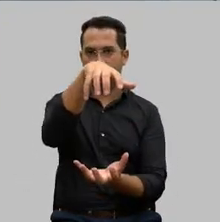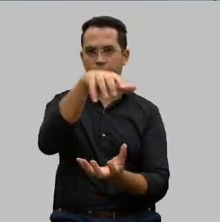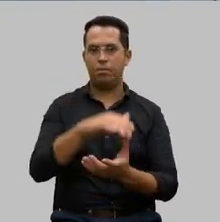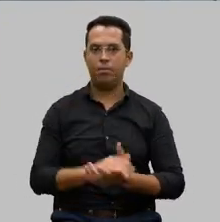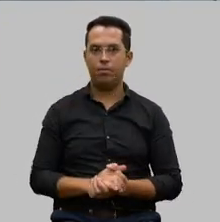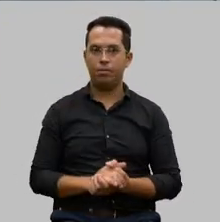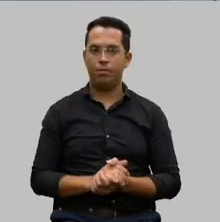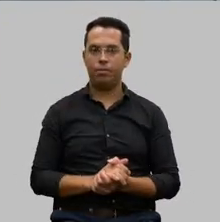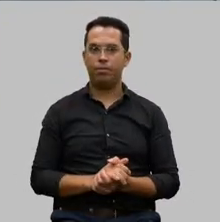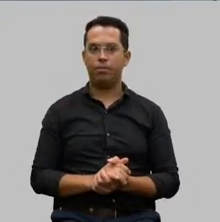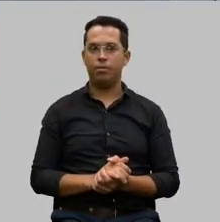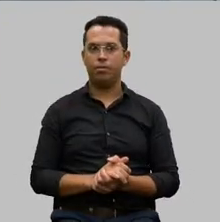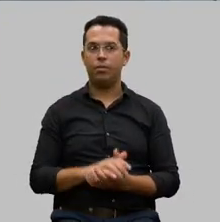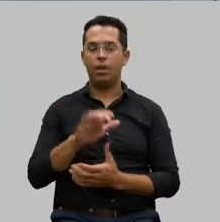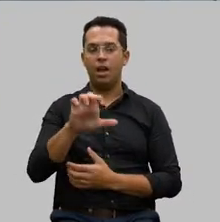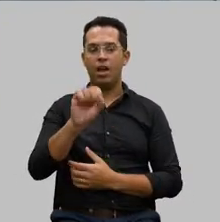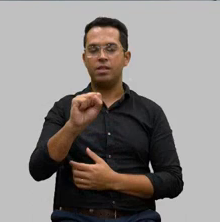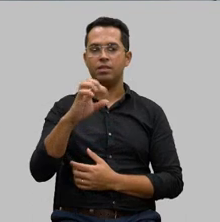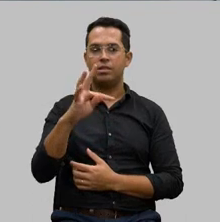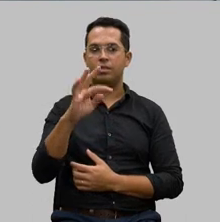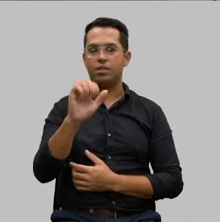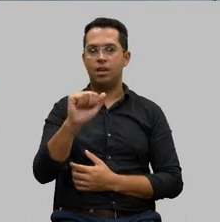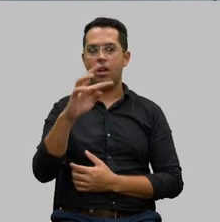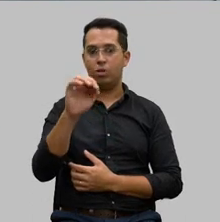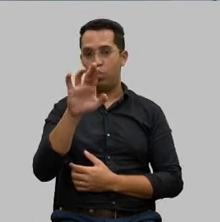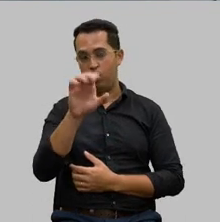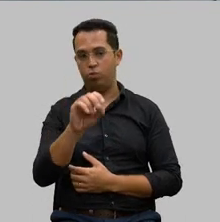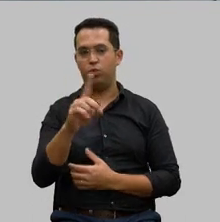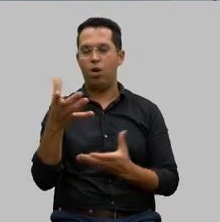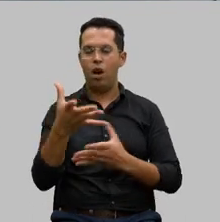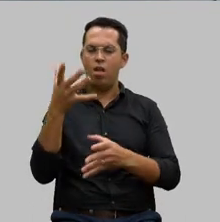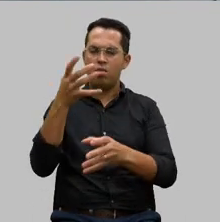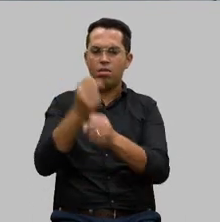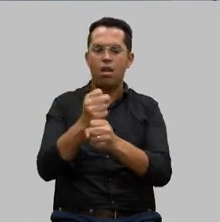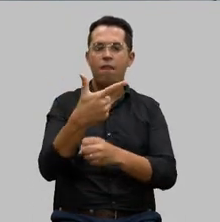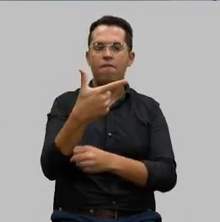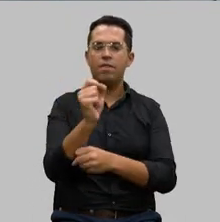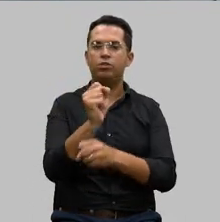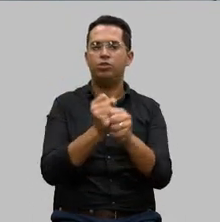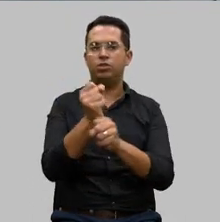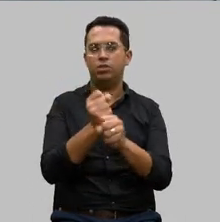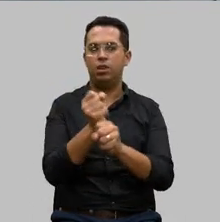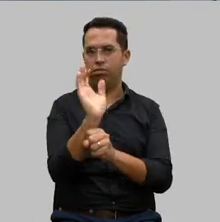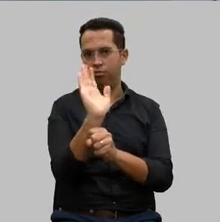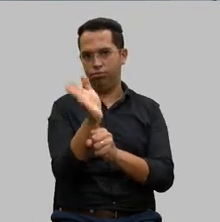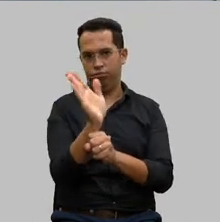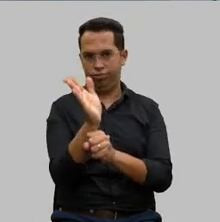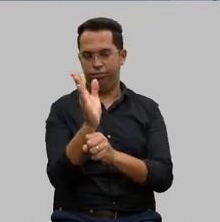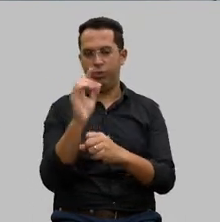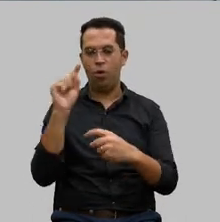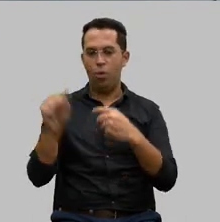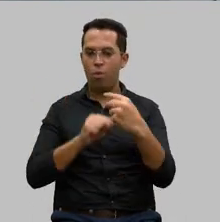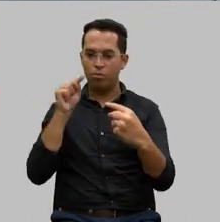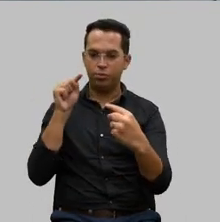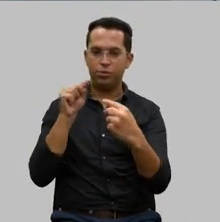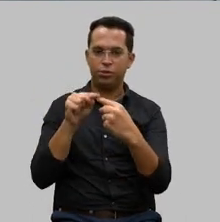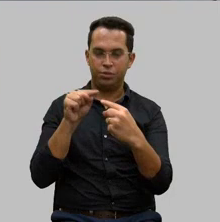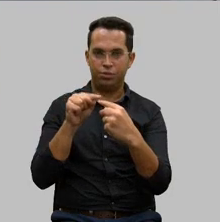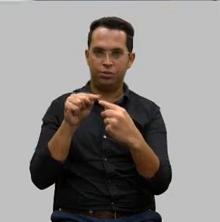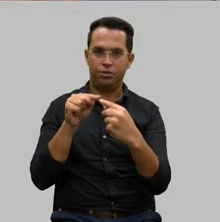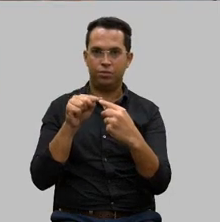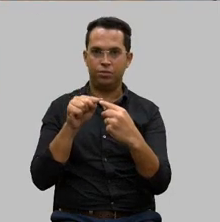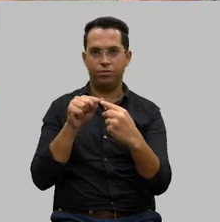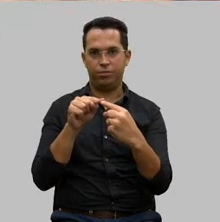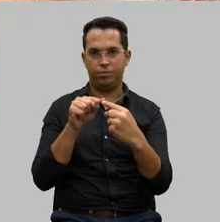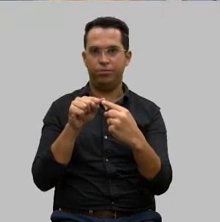ele completou 20 anos né o estatuto da pessoa idosa completou 20 anos e a o nosso objetivo eu vou falar da frente parlamentar Porque